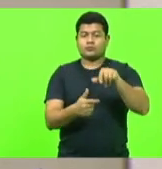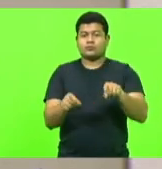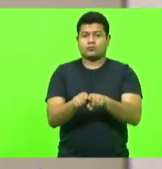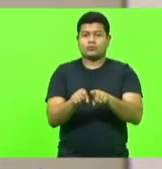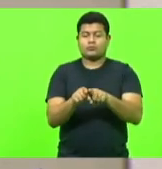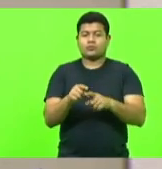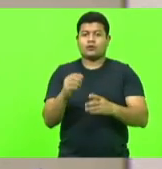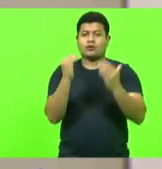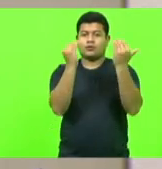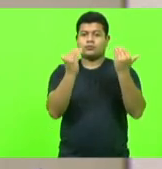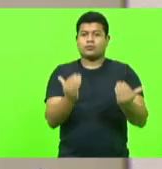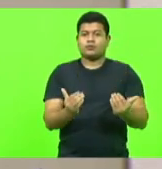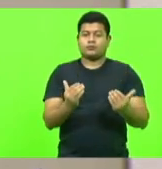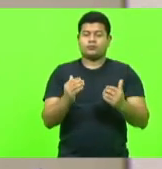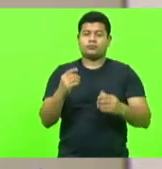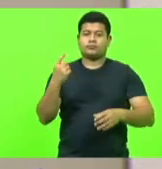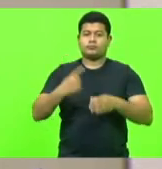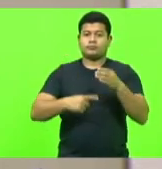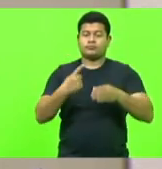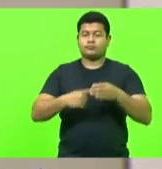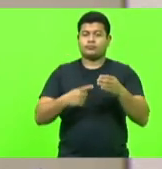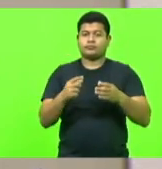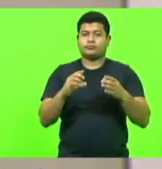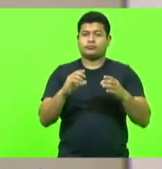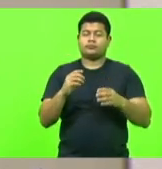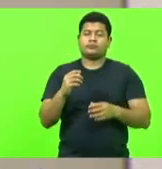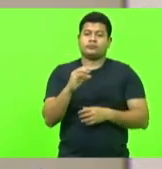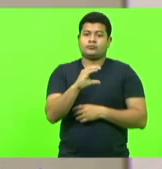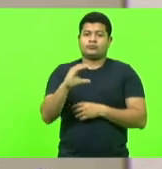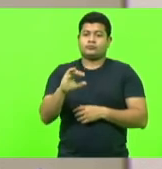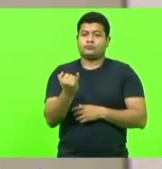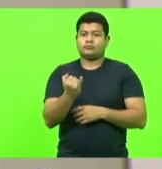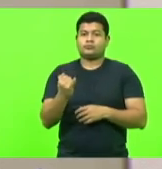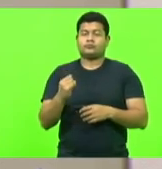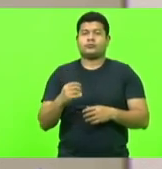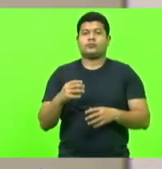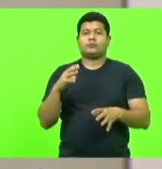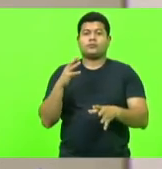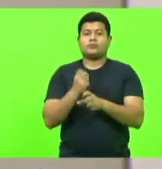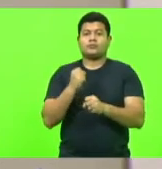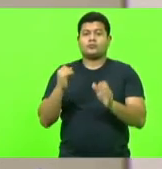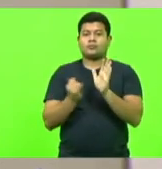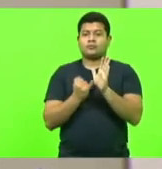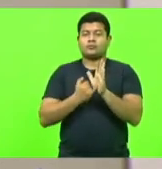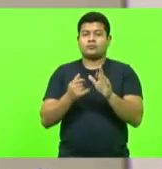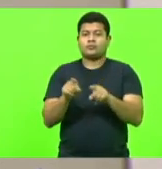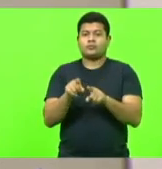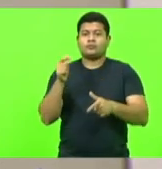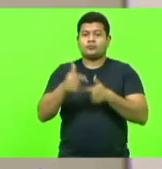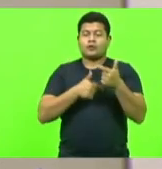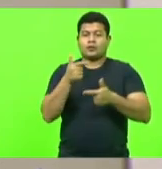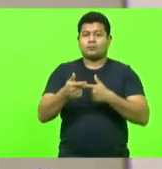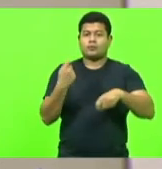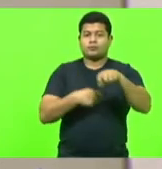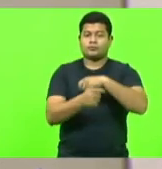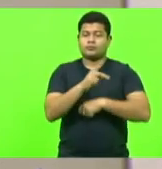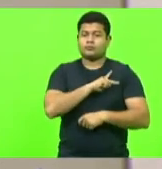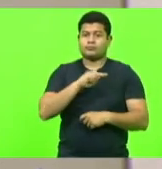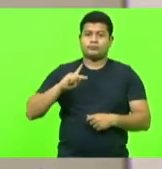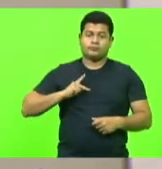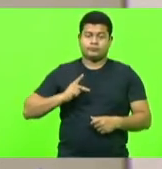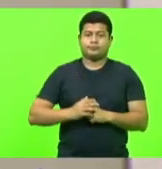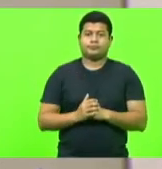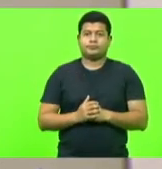favoráveis das comissões de Constituição e Justiça, Comissão de Finanças e Tributação e Comissão de Trabalho, Administração e Serviço Público. Em